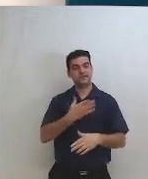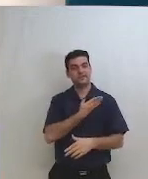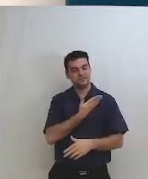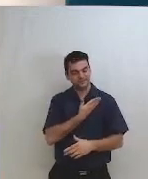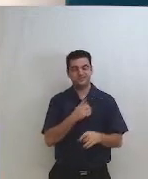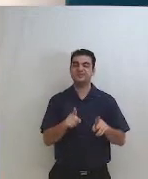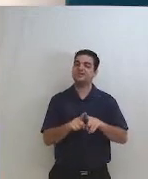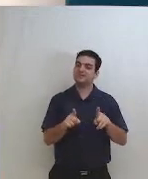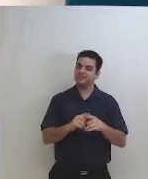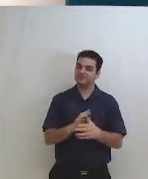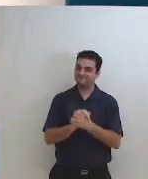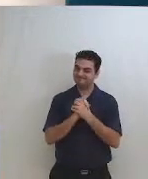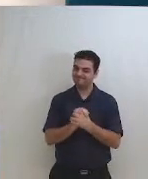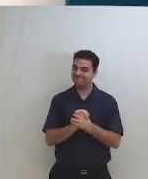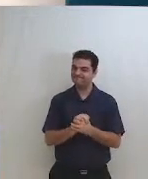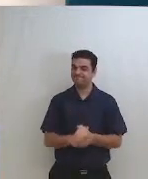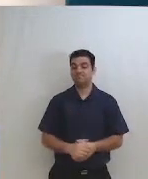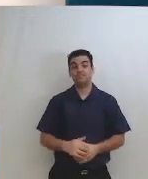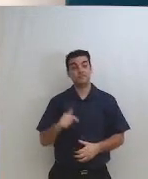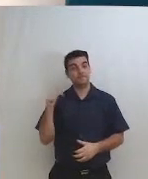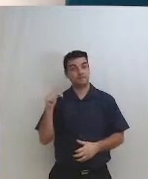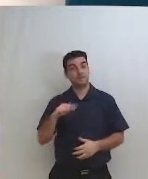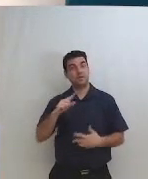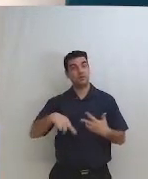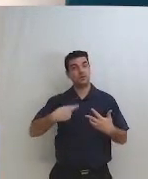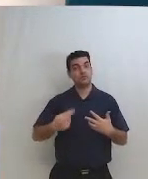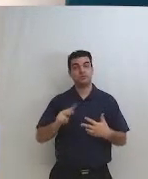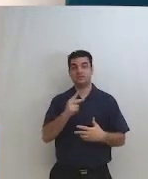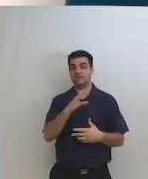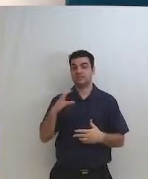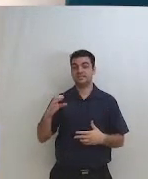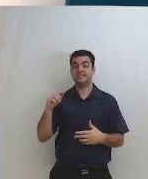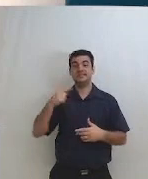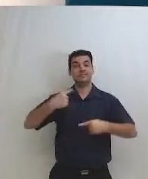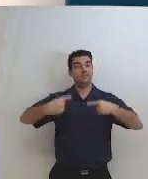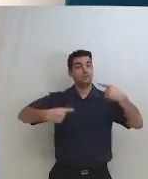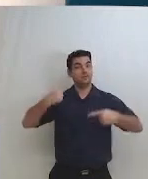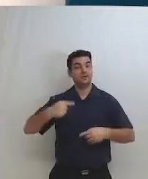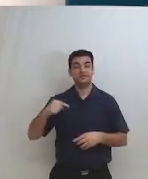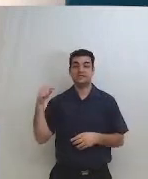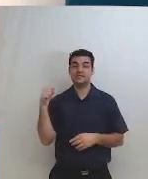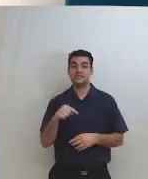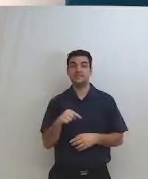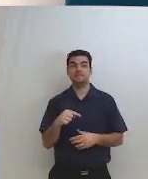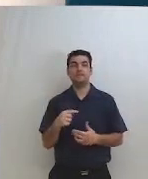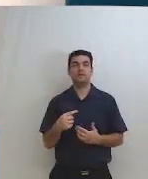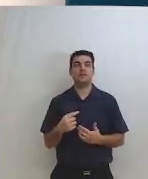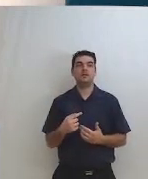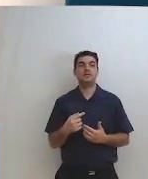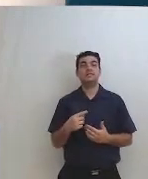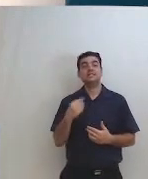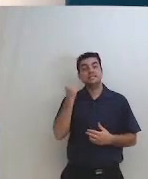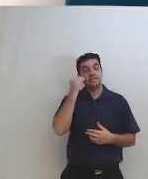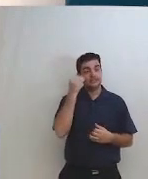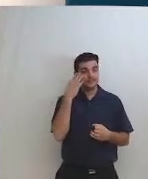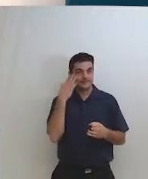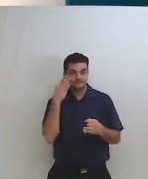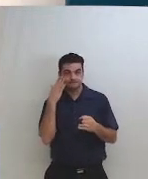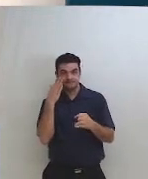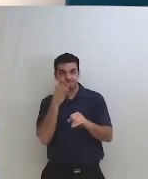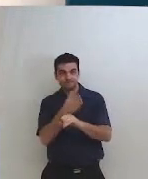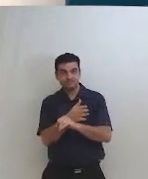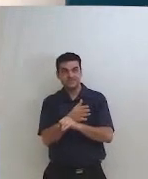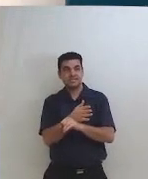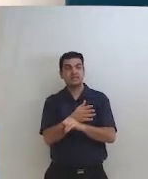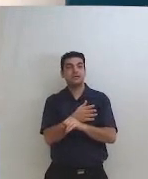Excelência, trata-se de um recurso em habeas corpus que discute a ilegalidade da obtenção de declarações de imposto